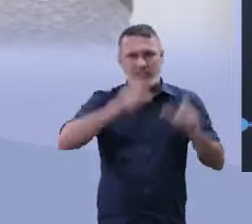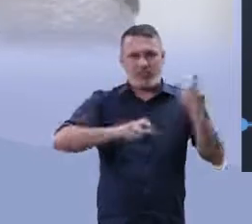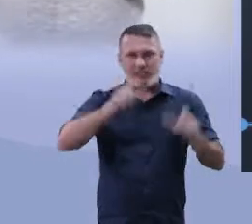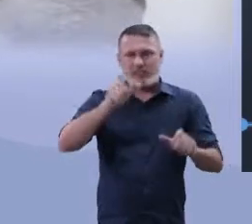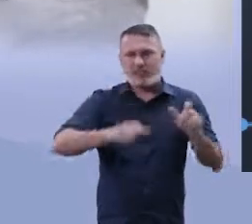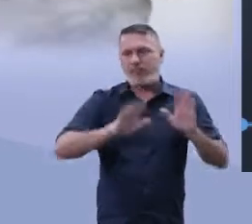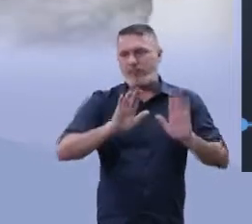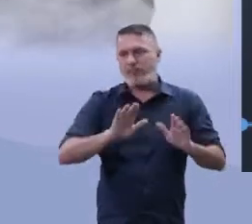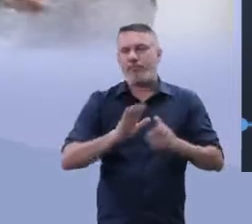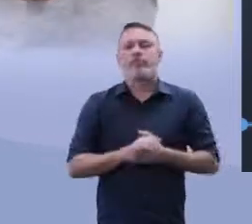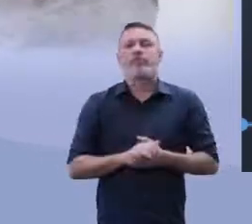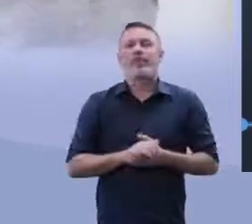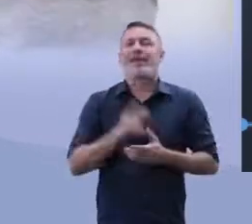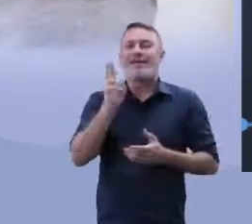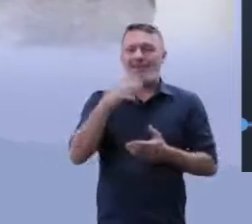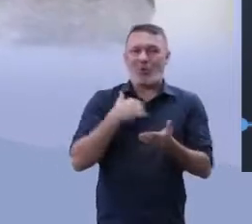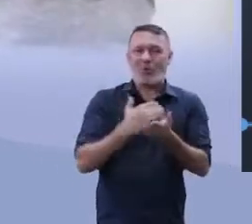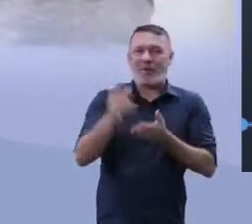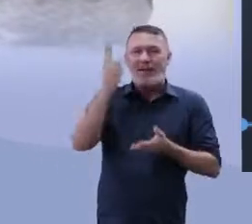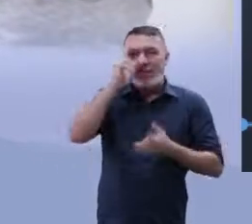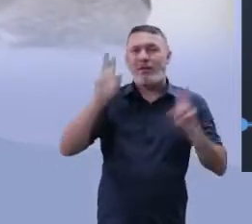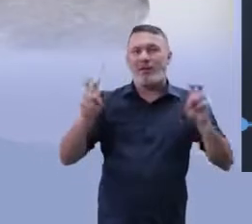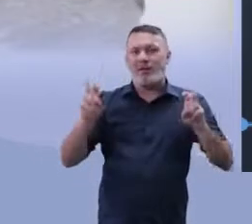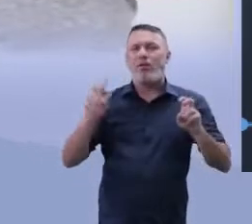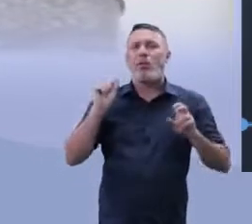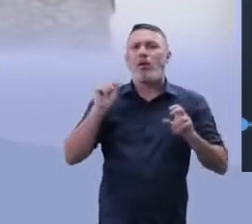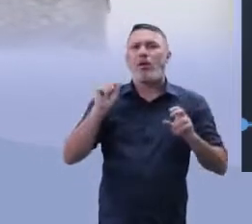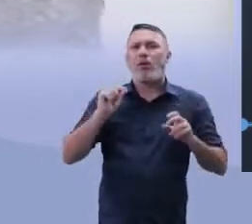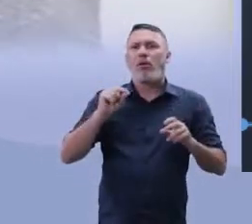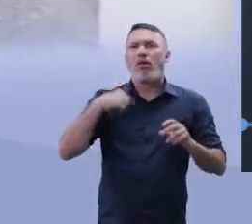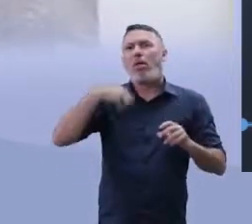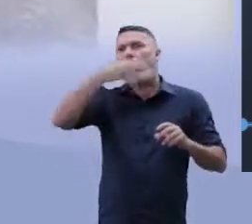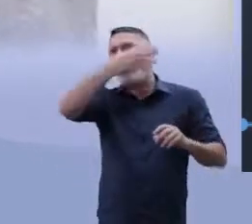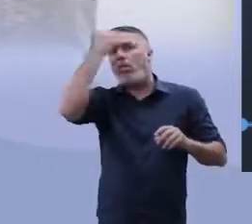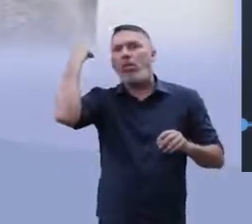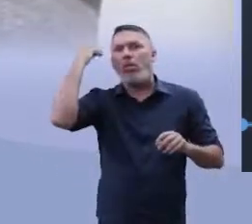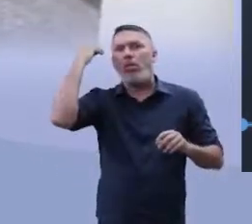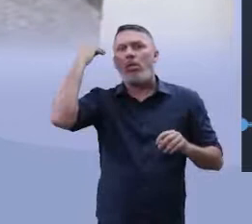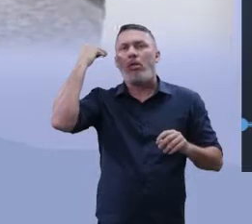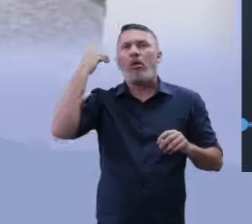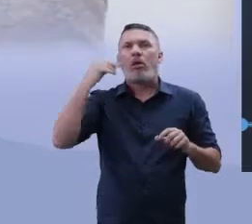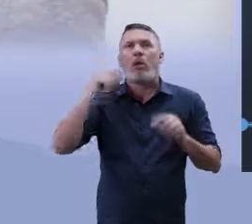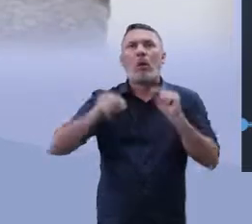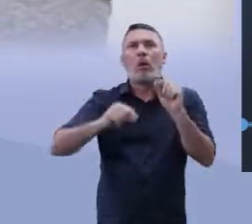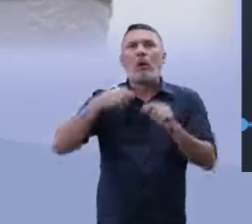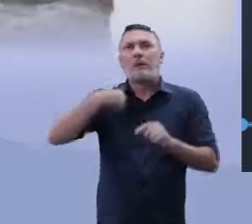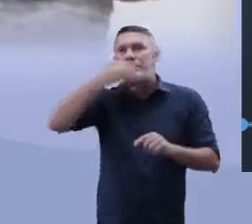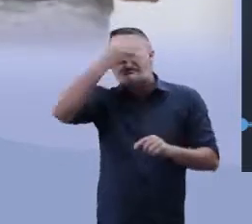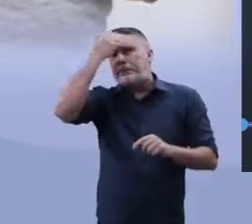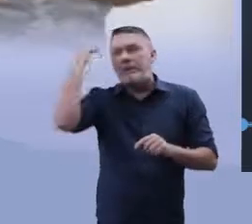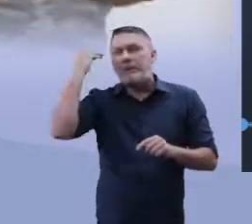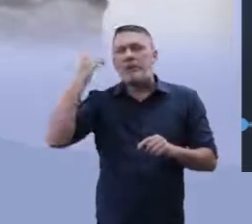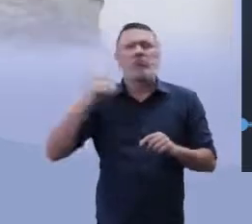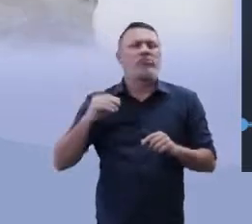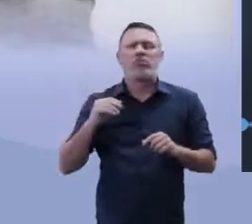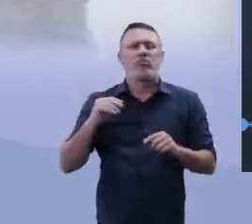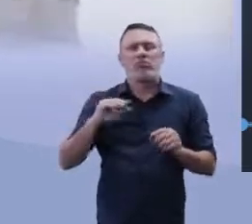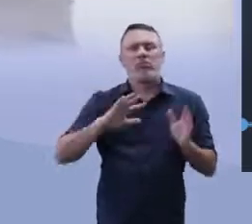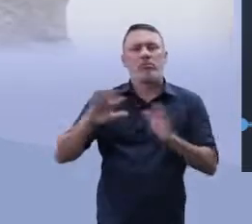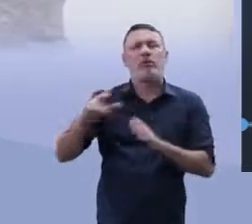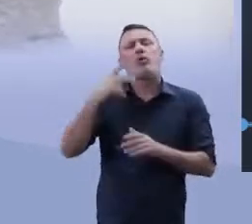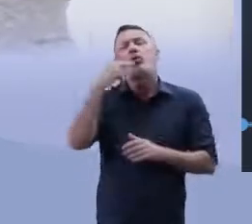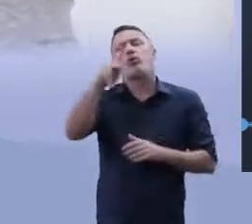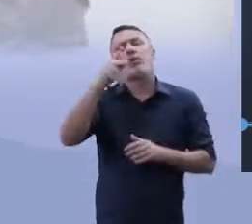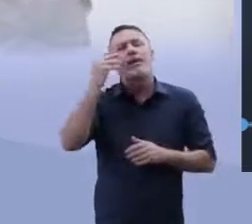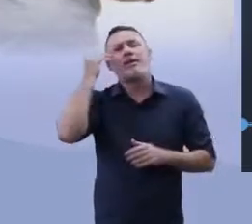né? Sempre essa estratégia, eu vou começar a aula com vocês. Deu branco. Primeira coisa, uma experiência pessoal. Busque experiência